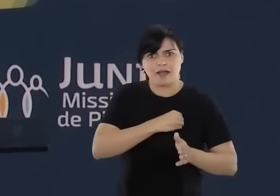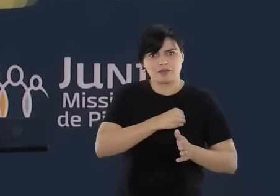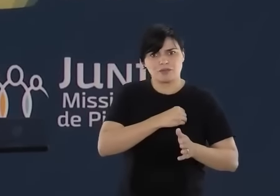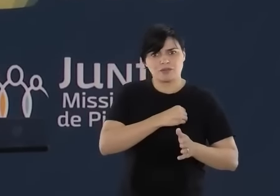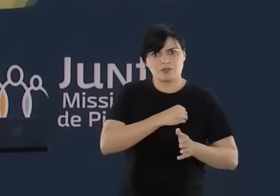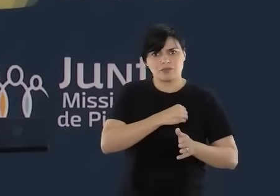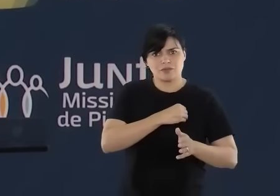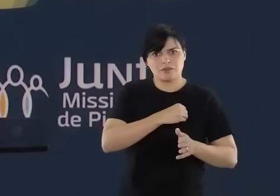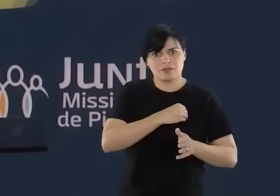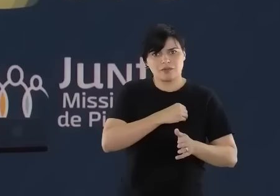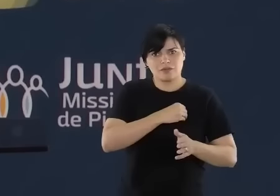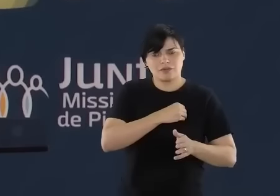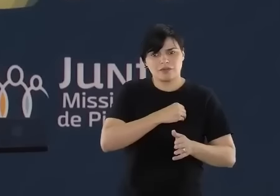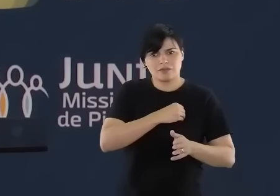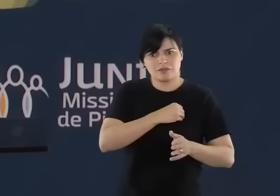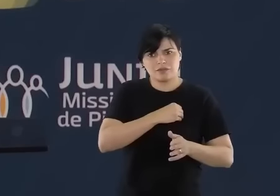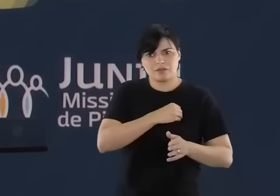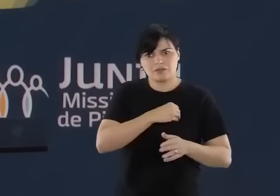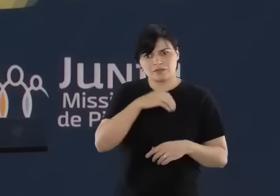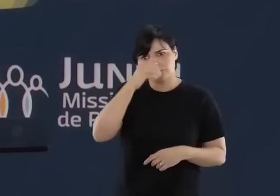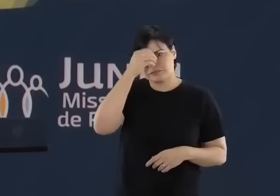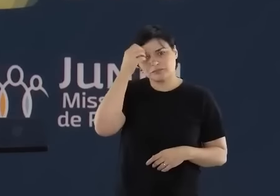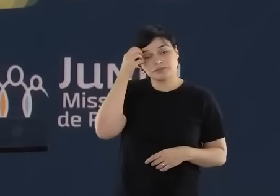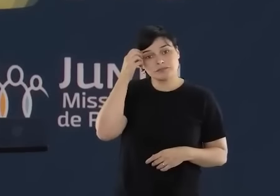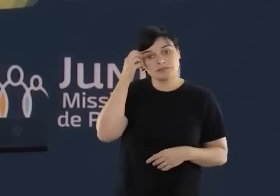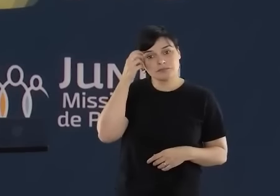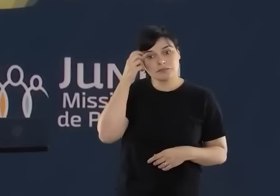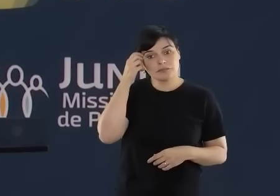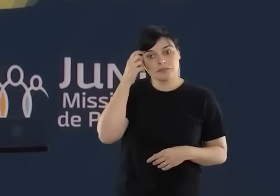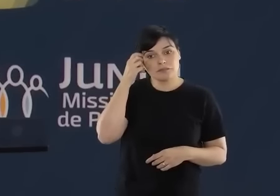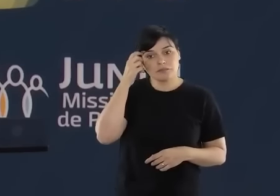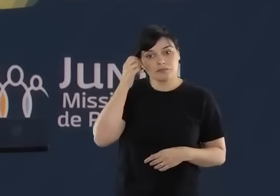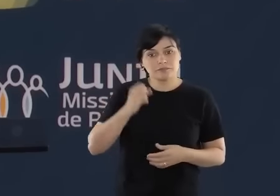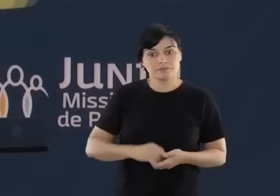dá laranja ela não é Laranjeira porque dá laranja ela dá laranja porque é